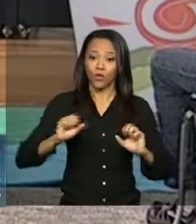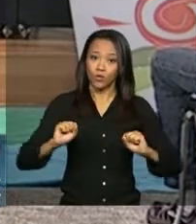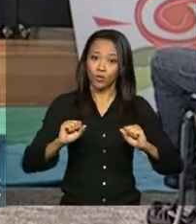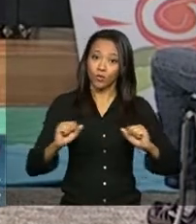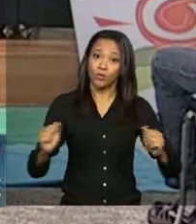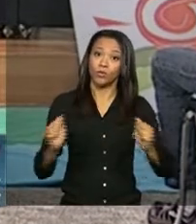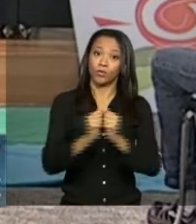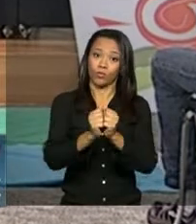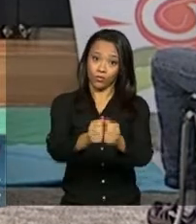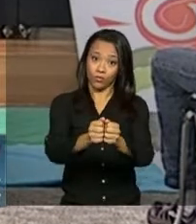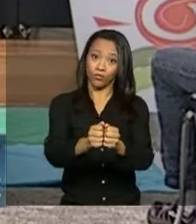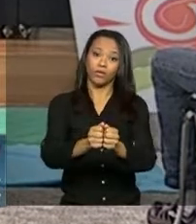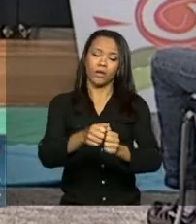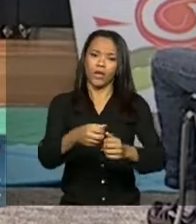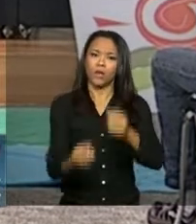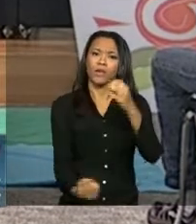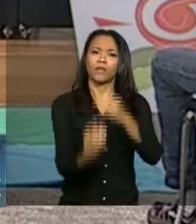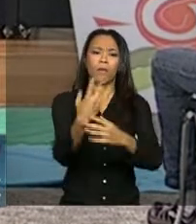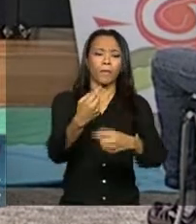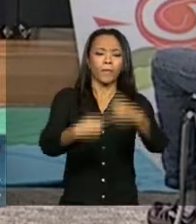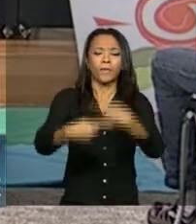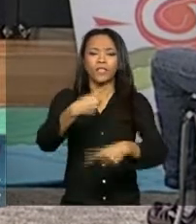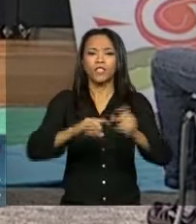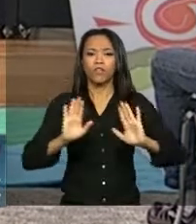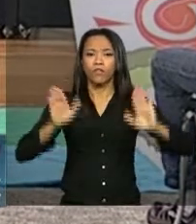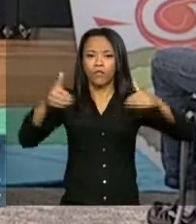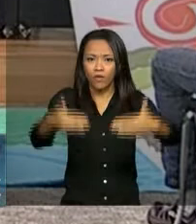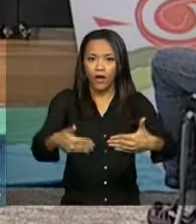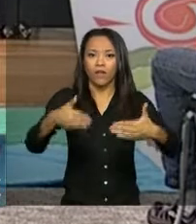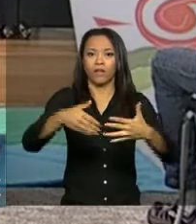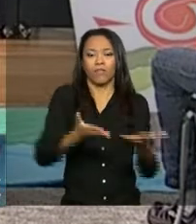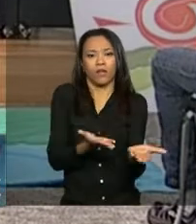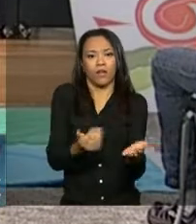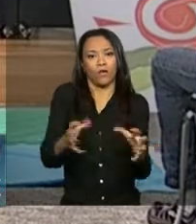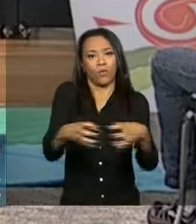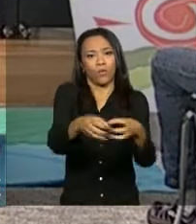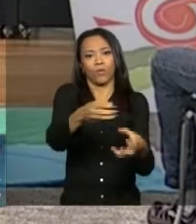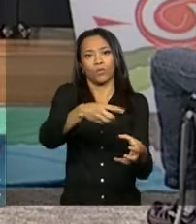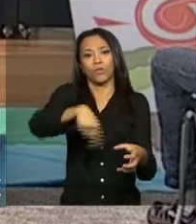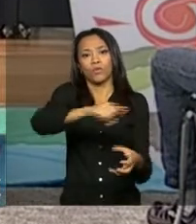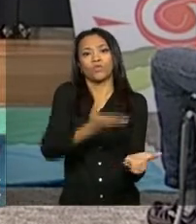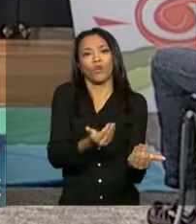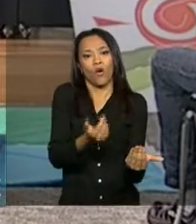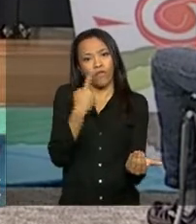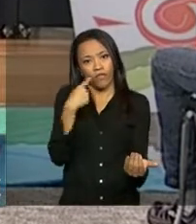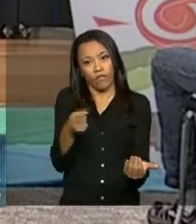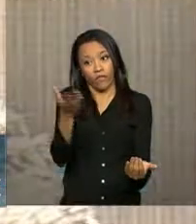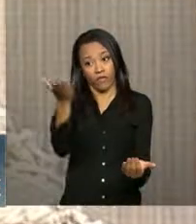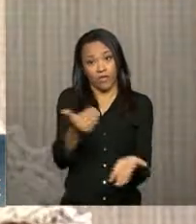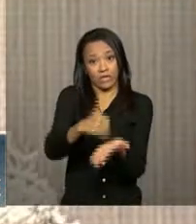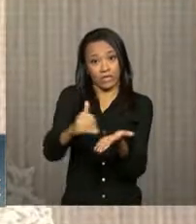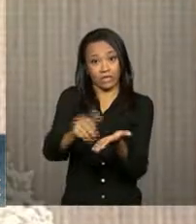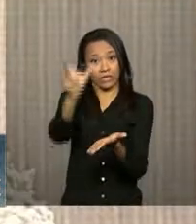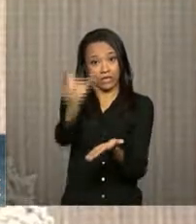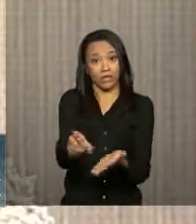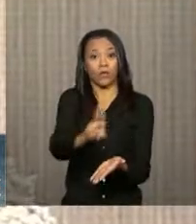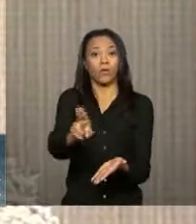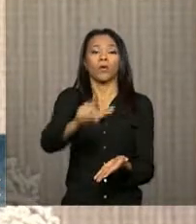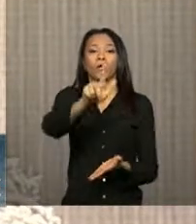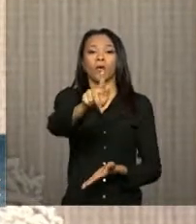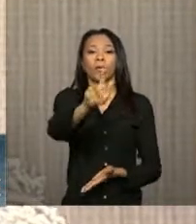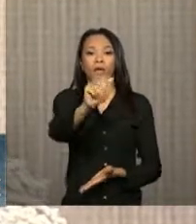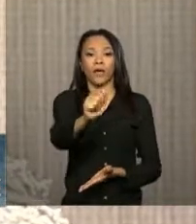nas políticas para a juventude uma ação estratégica que o gabriel não secretário é agradecer a parceria